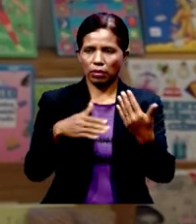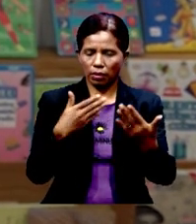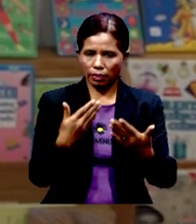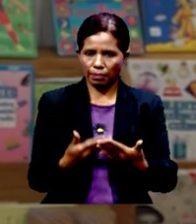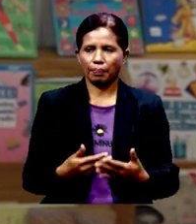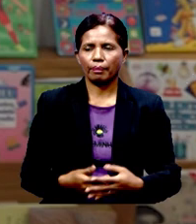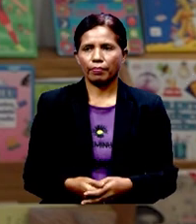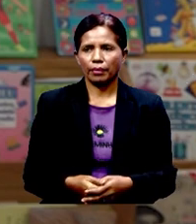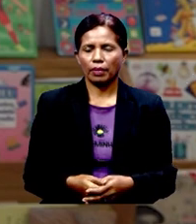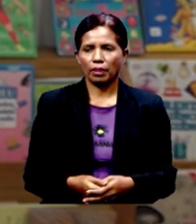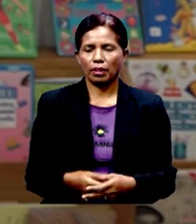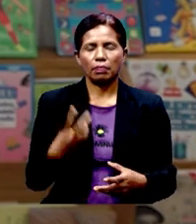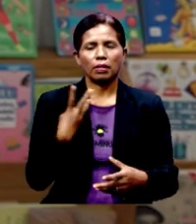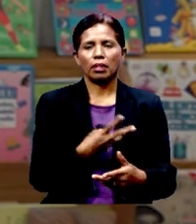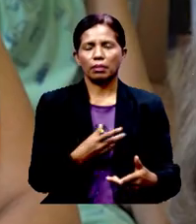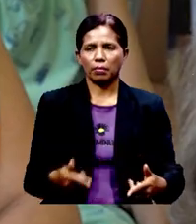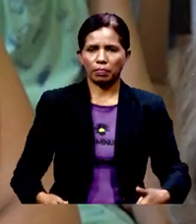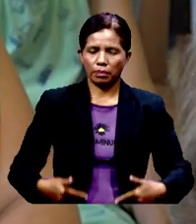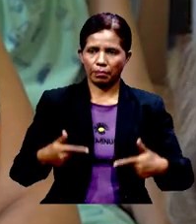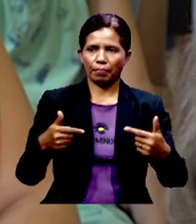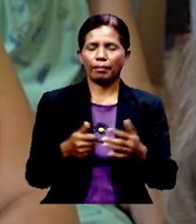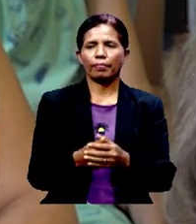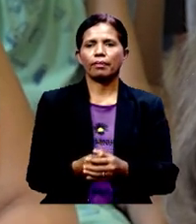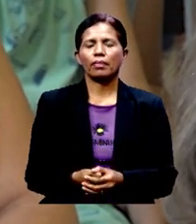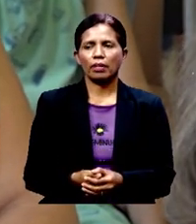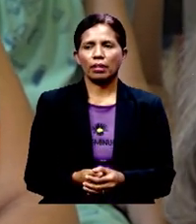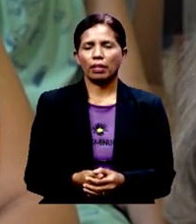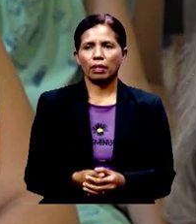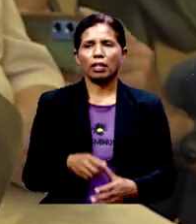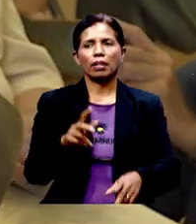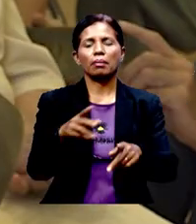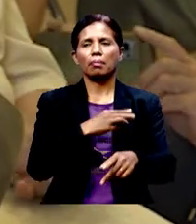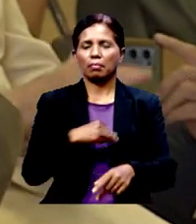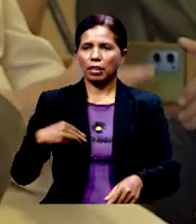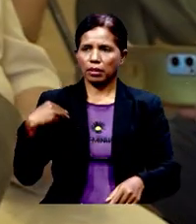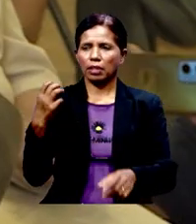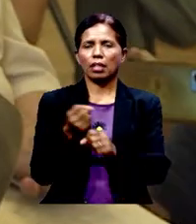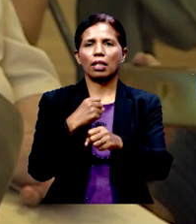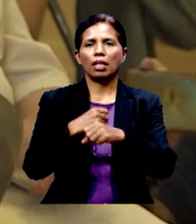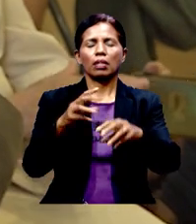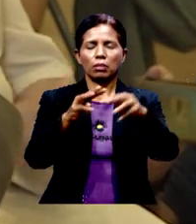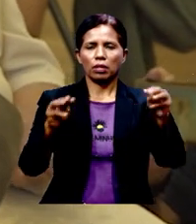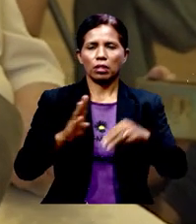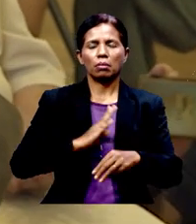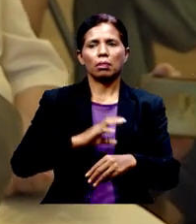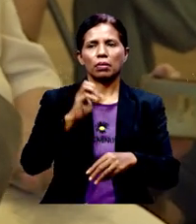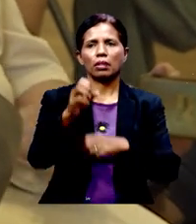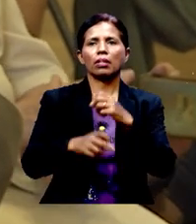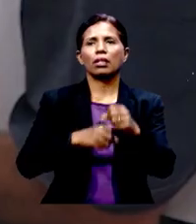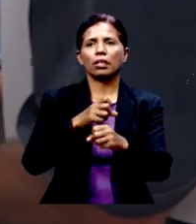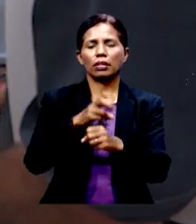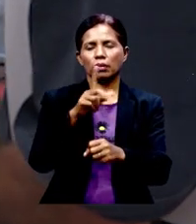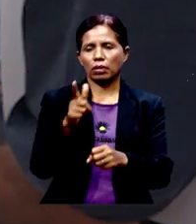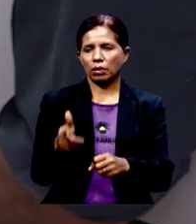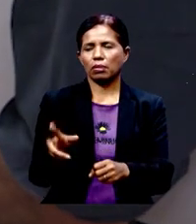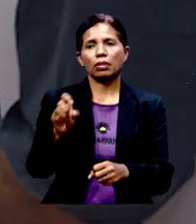construímos a nossa vida em missão. Durante a irmã Cira Halao missão no município de Bobonaro, desde a Tina Rio, Rua São